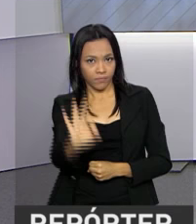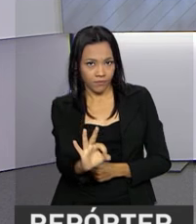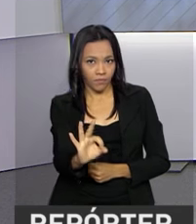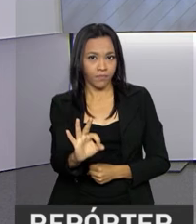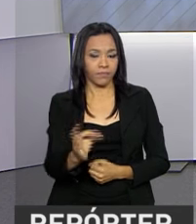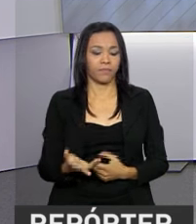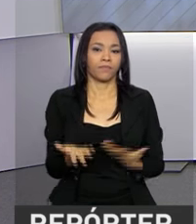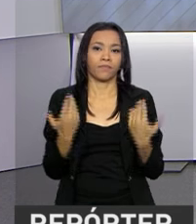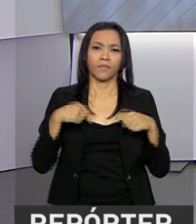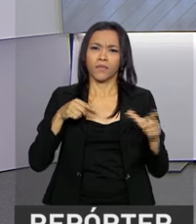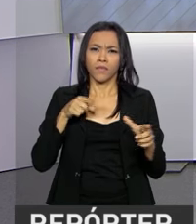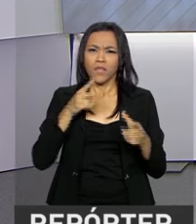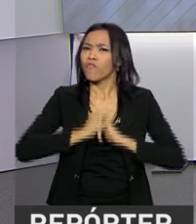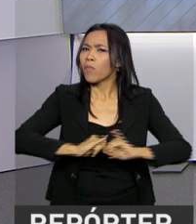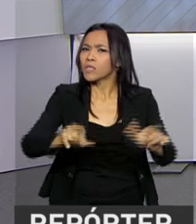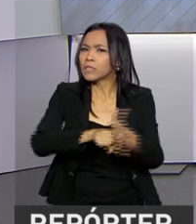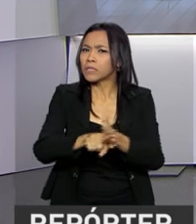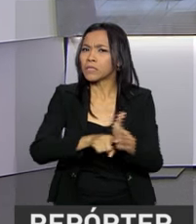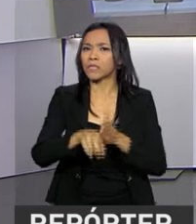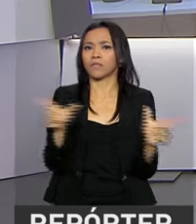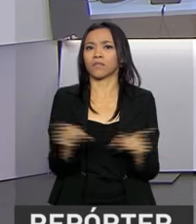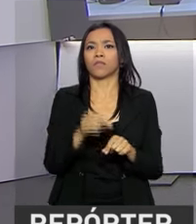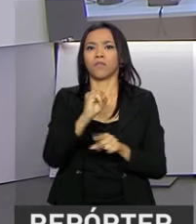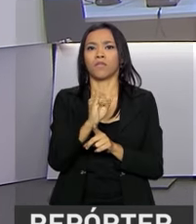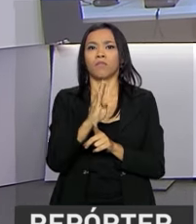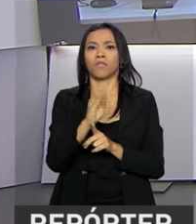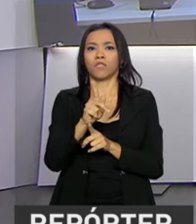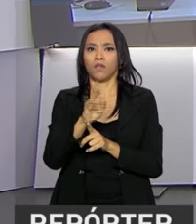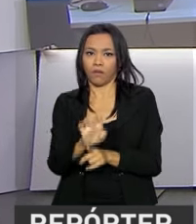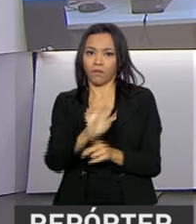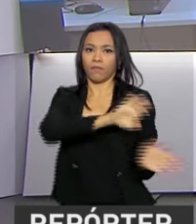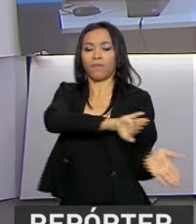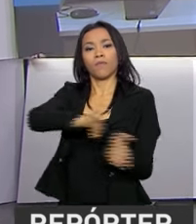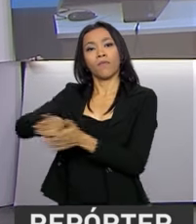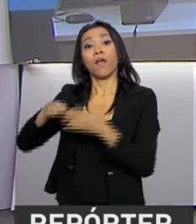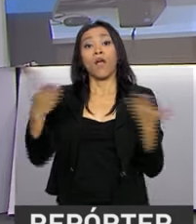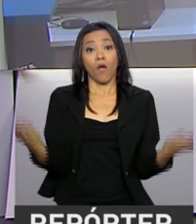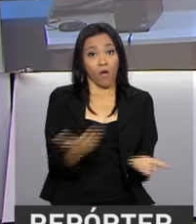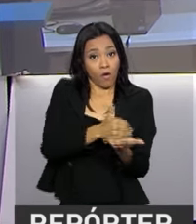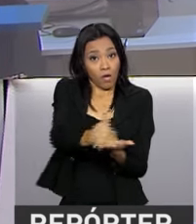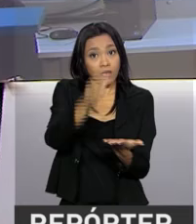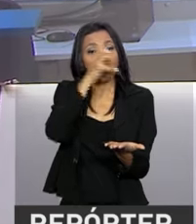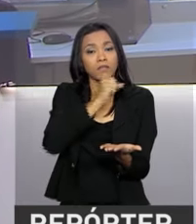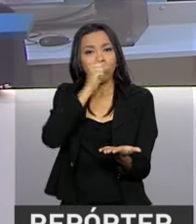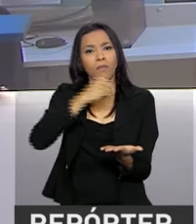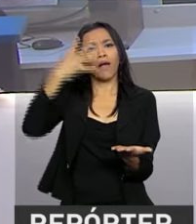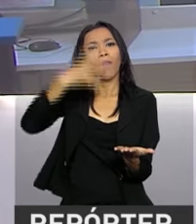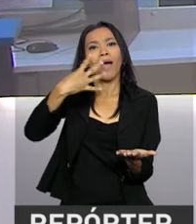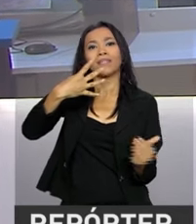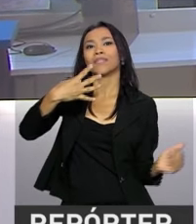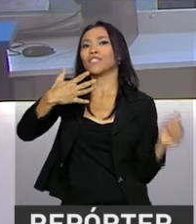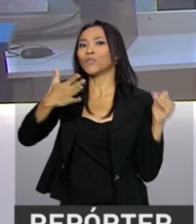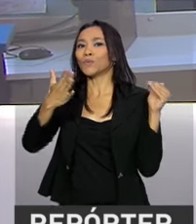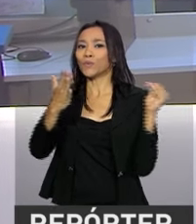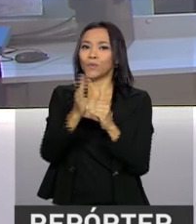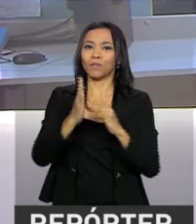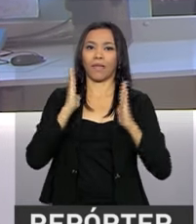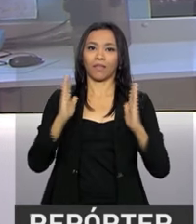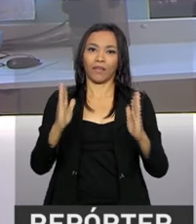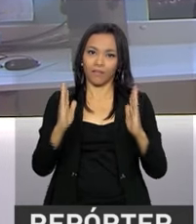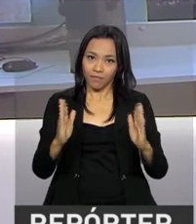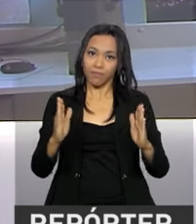5,51%. E os números são do IBGE. Começa neste sábado a quarta e última etapa do simulado Hora do Enem